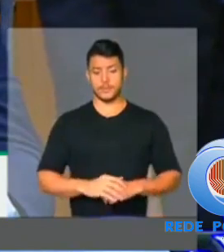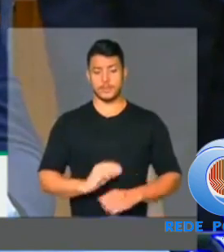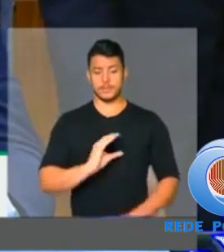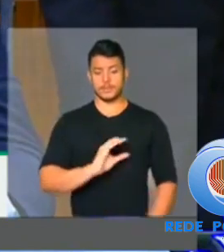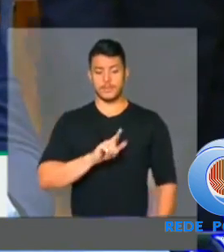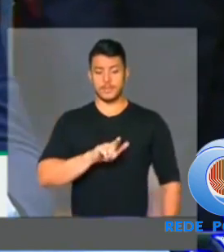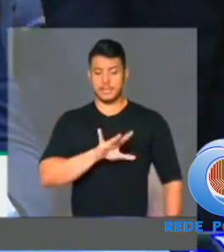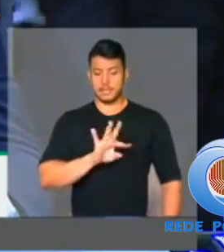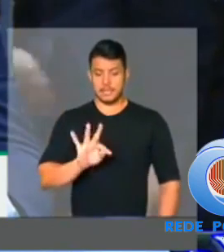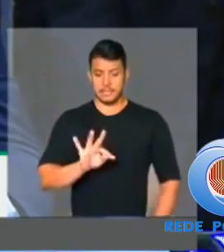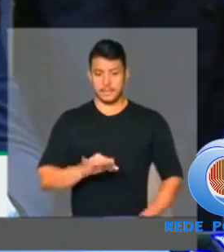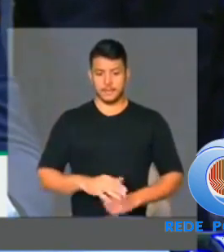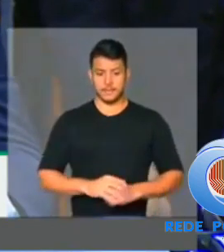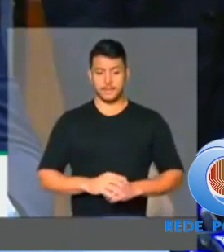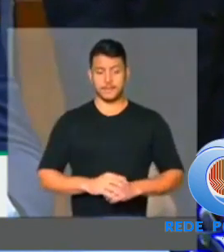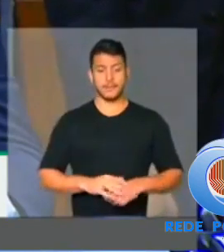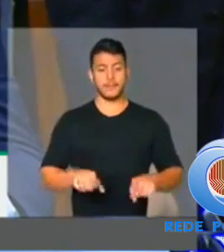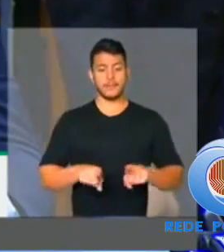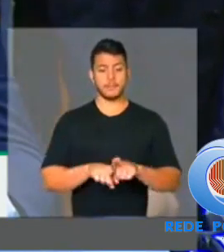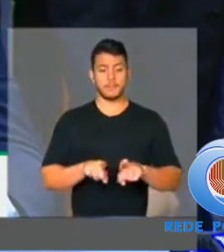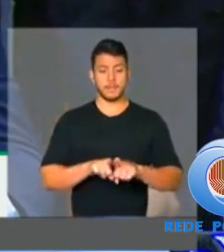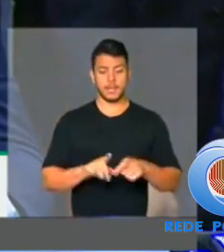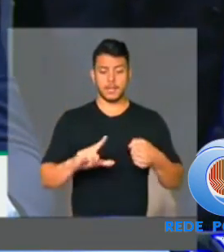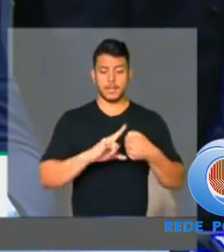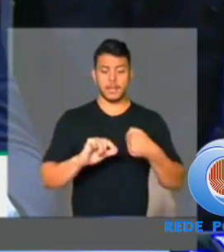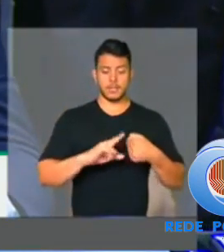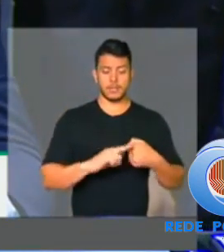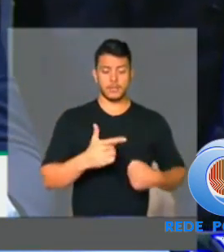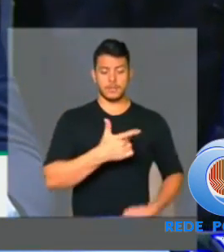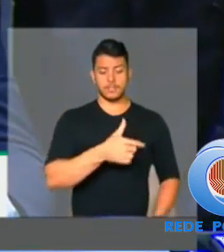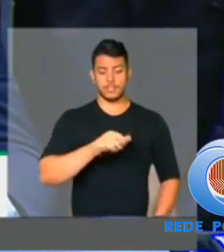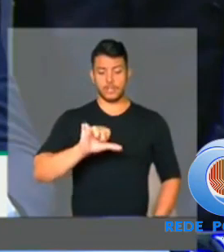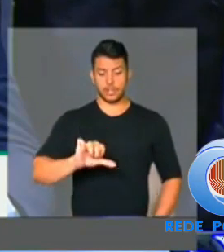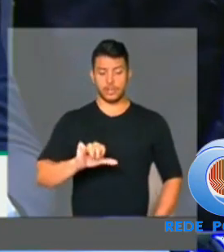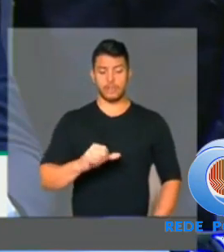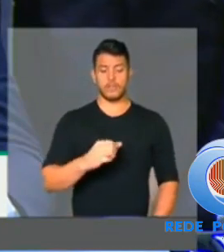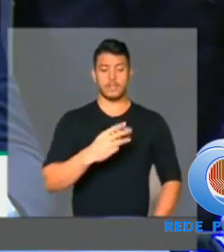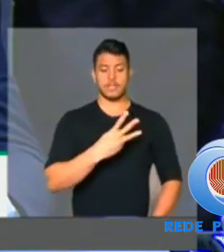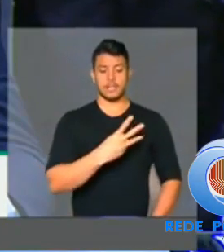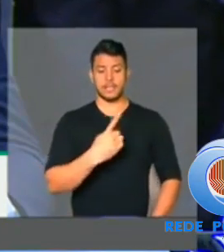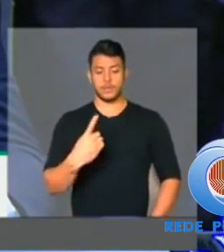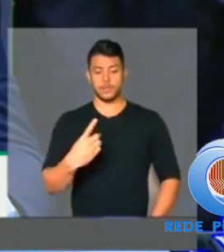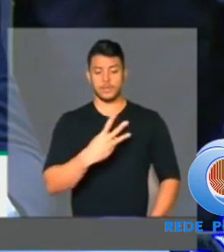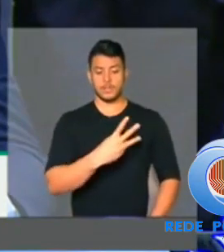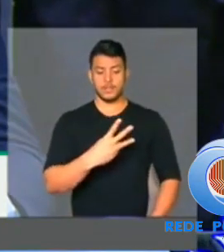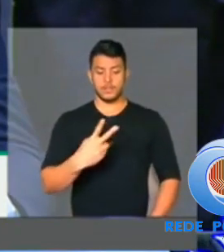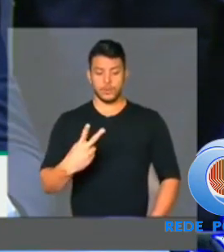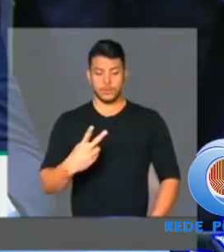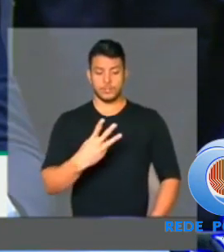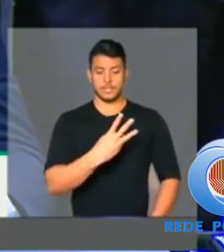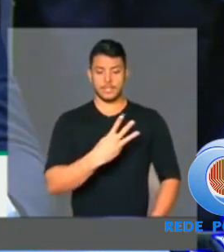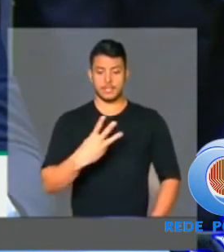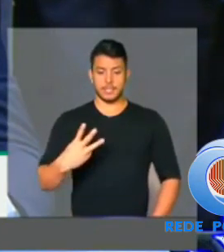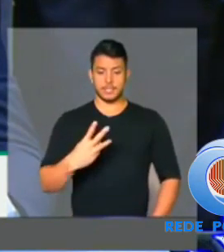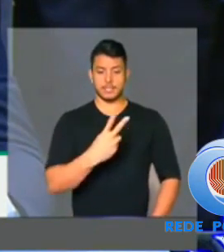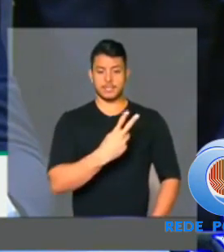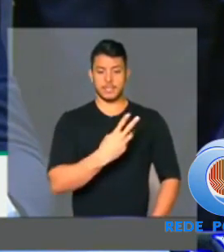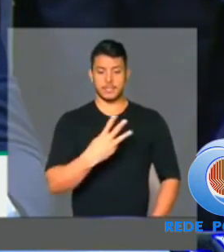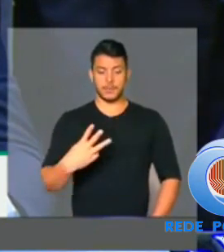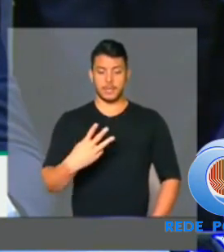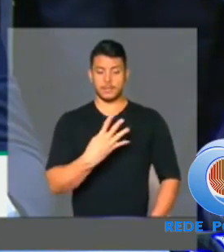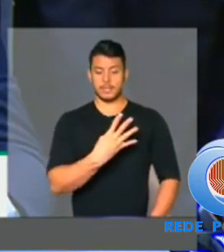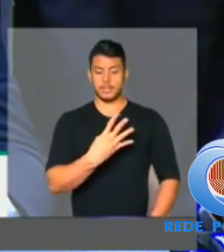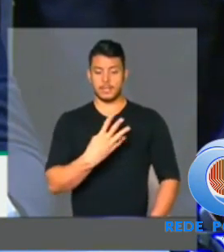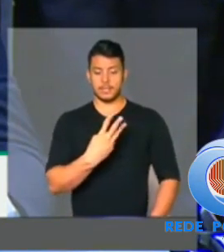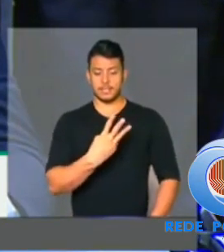Consolidação das leis do trabalho 29, 31, 32, 33, 34, 35, 36, 37, 89, 45, 49,